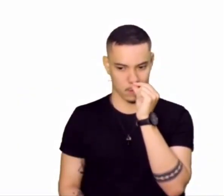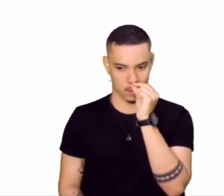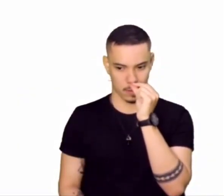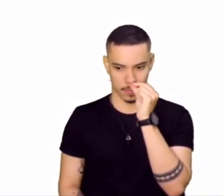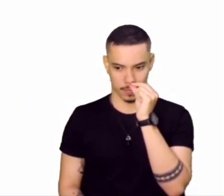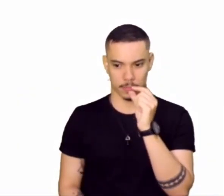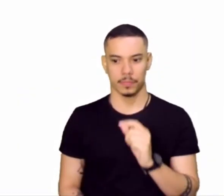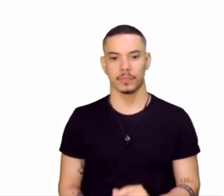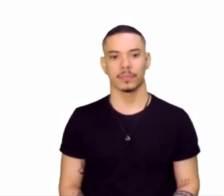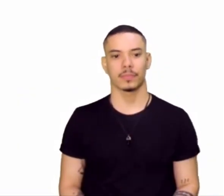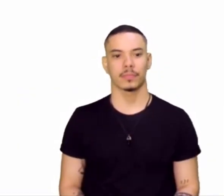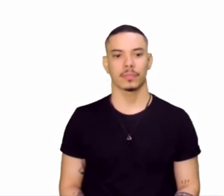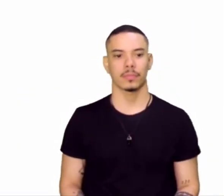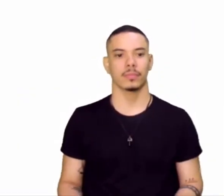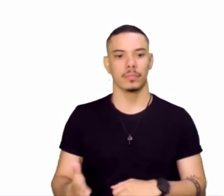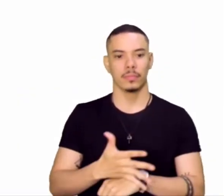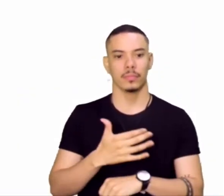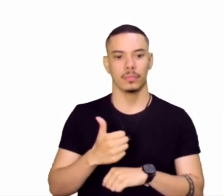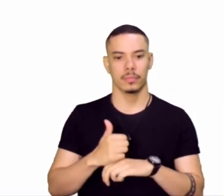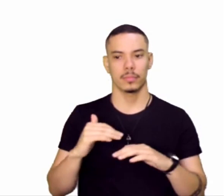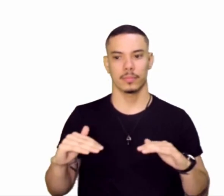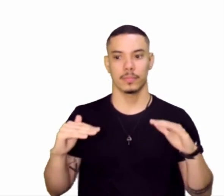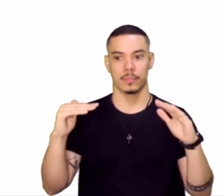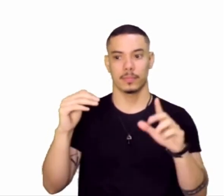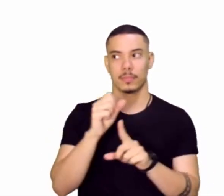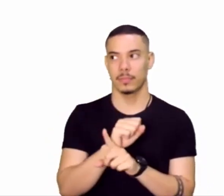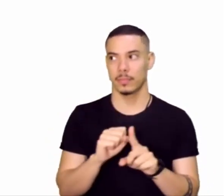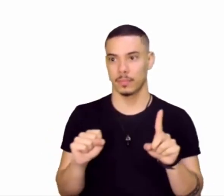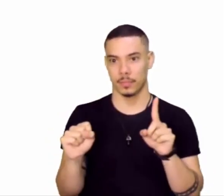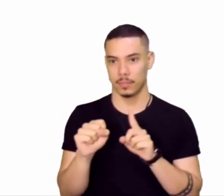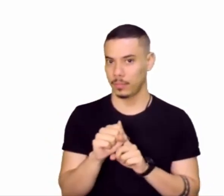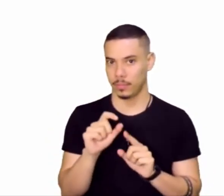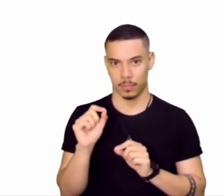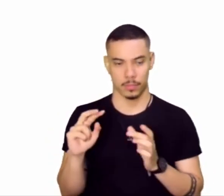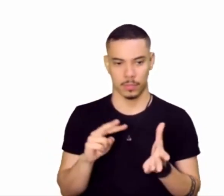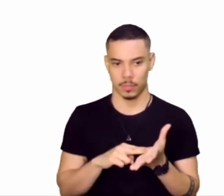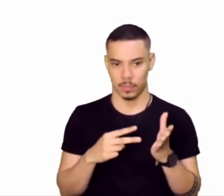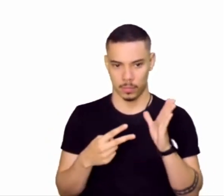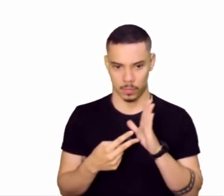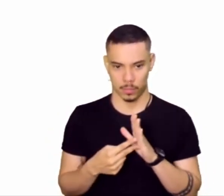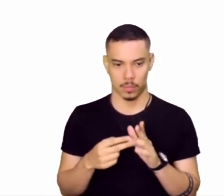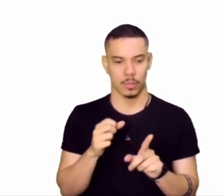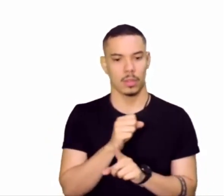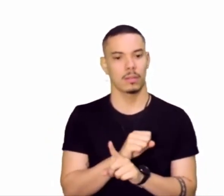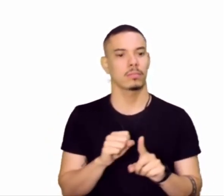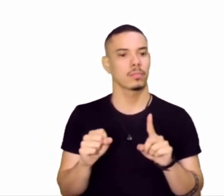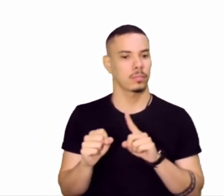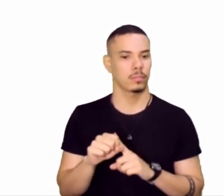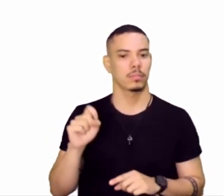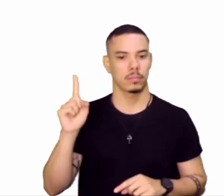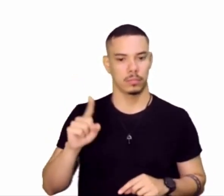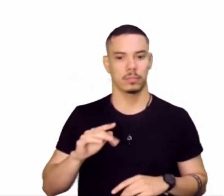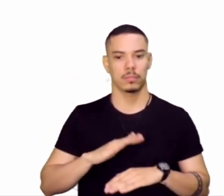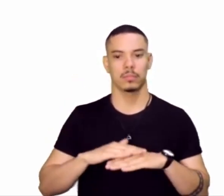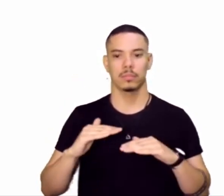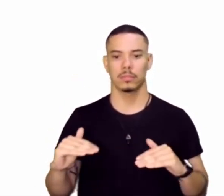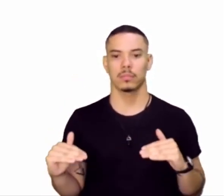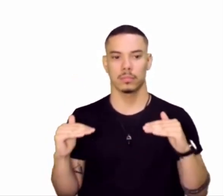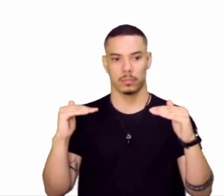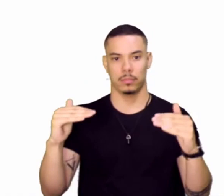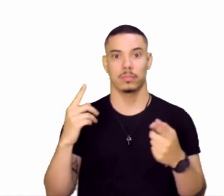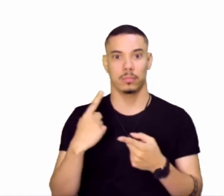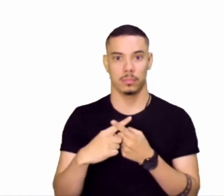Agora, autoritarismo social, gente. O que é essa palavra? Nossa sociedade é autoritária, porque é hierárquica,